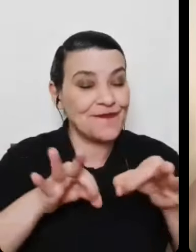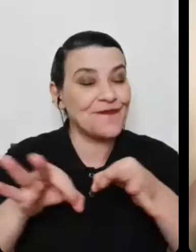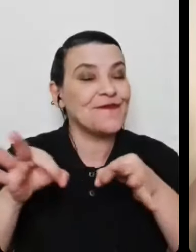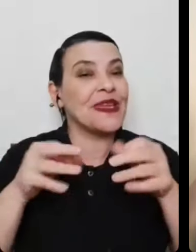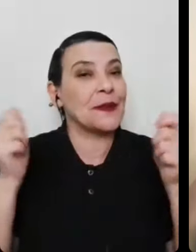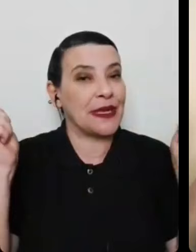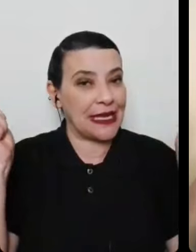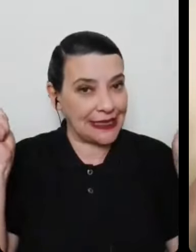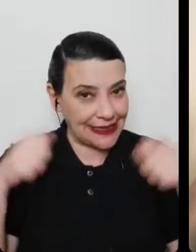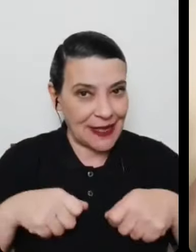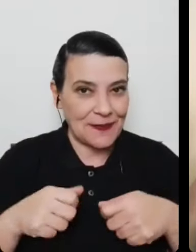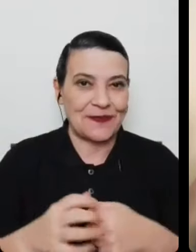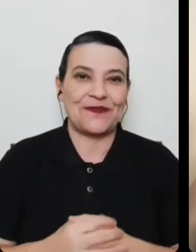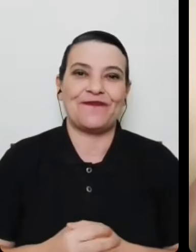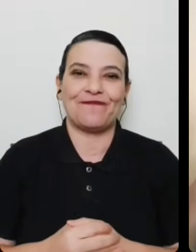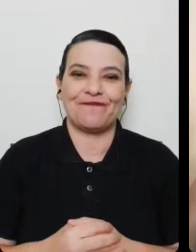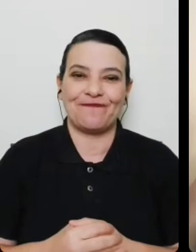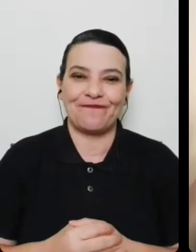Agora,